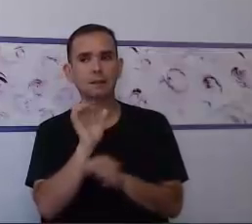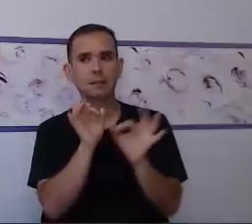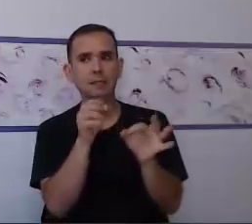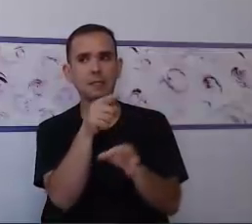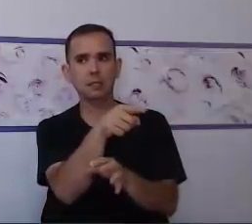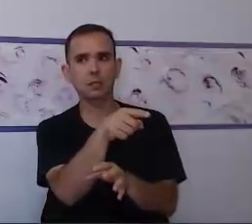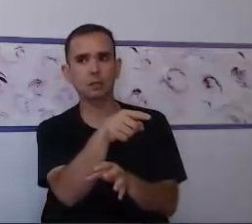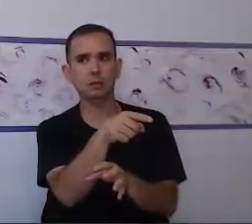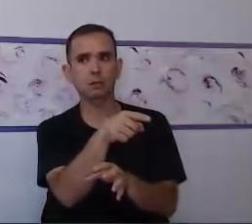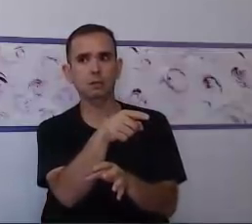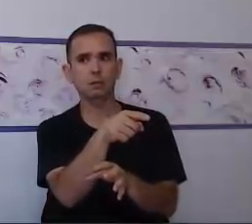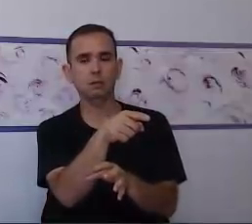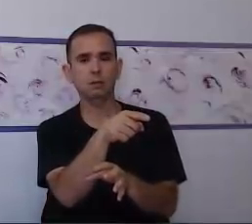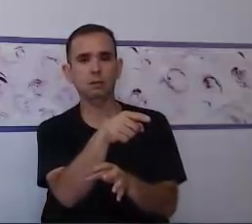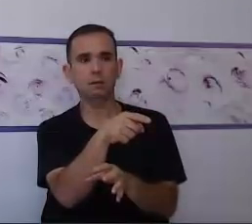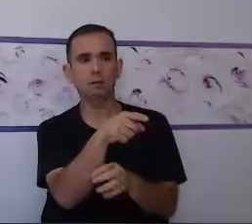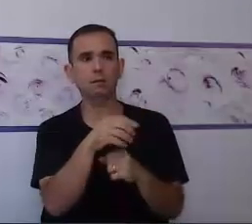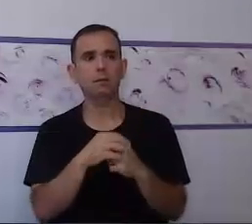pulseira.